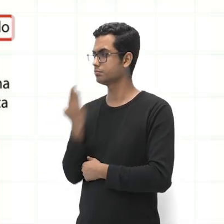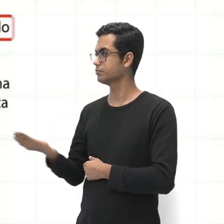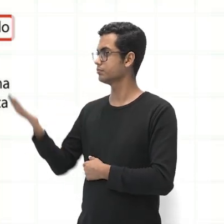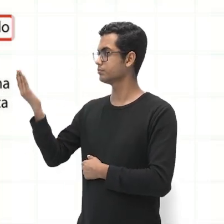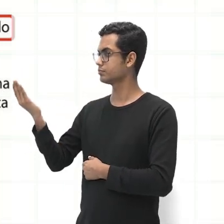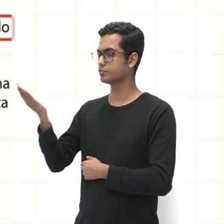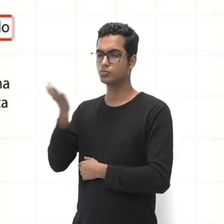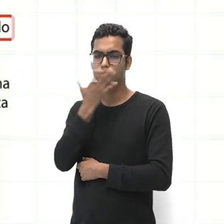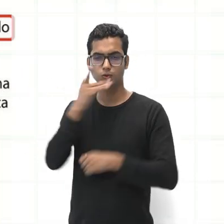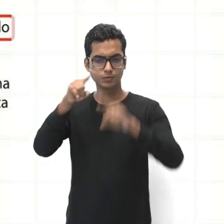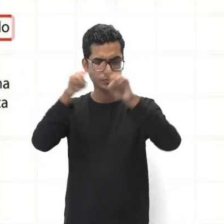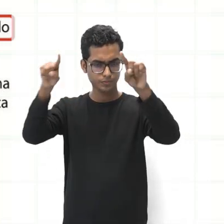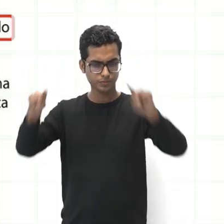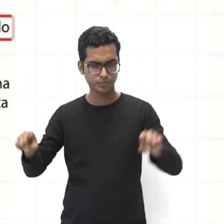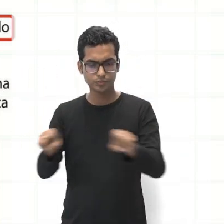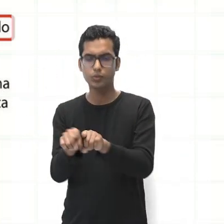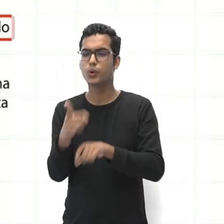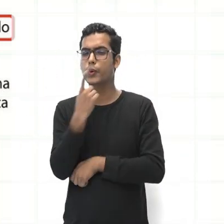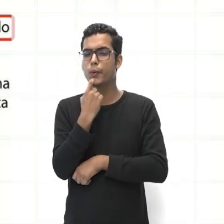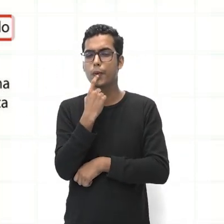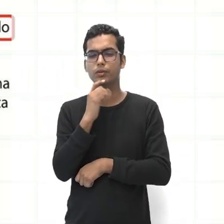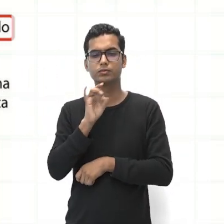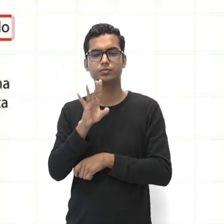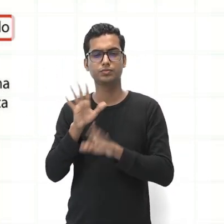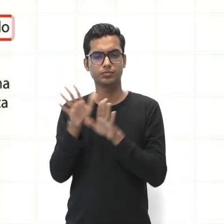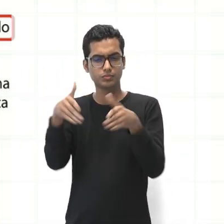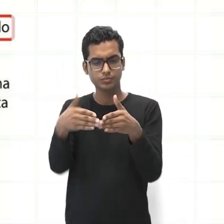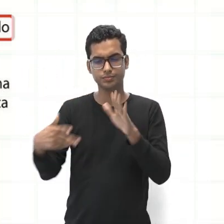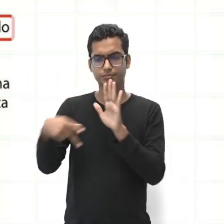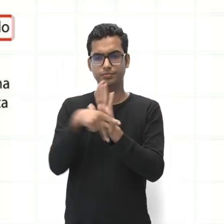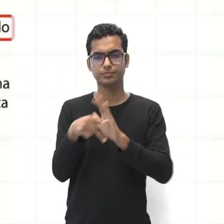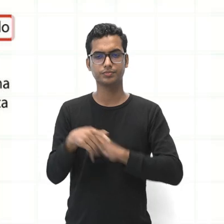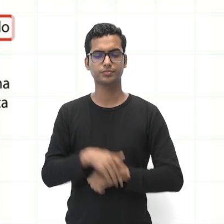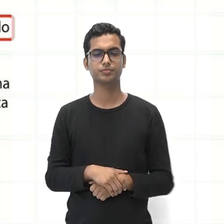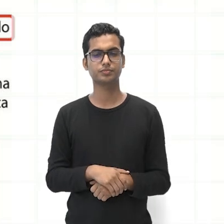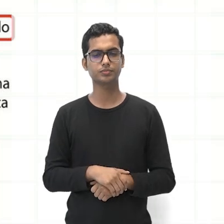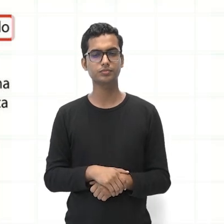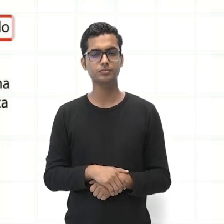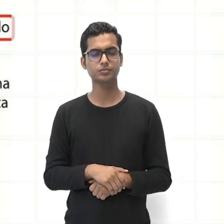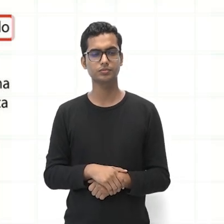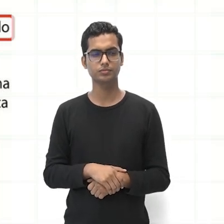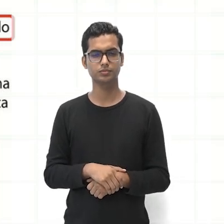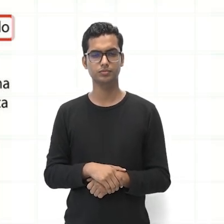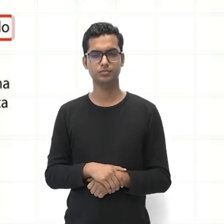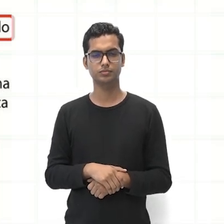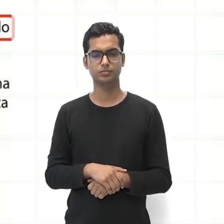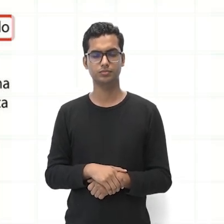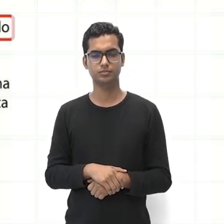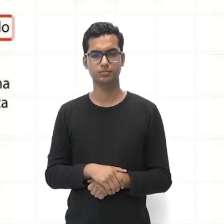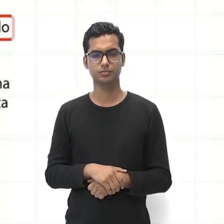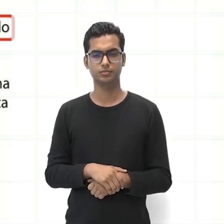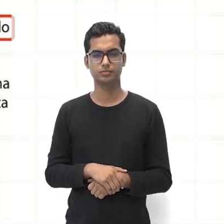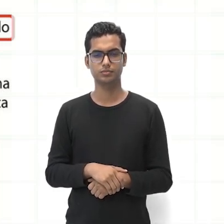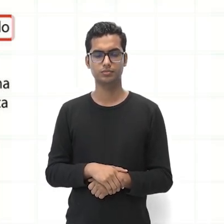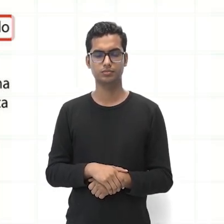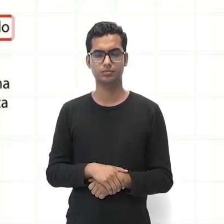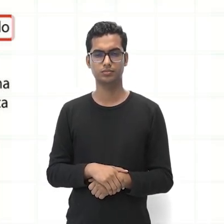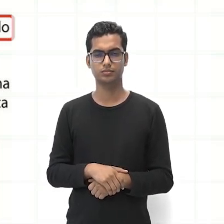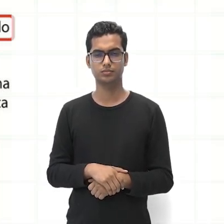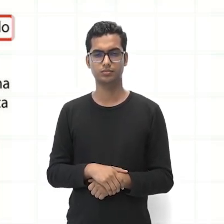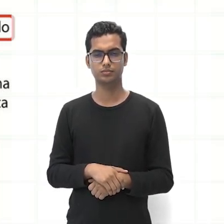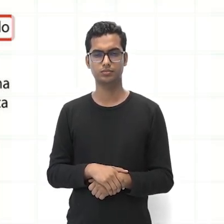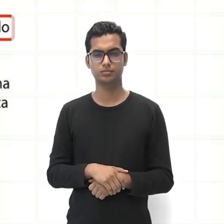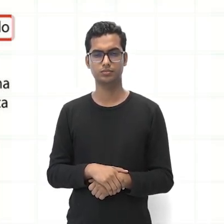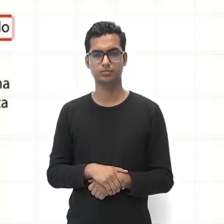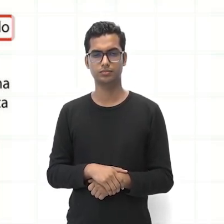aprontadas, nós temos apenas exclusivas. A célula animal, assim como a